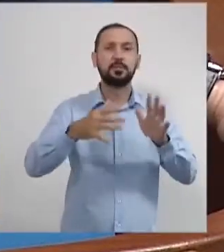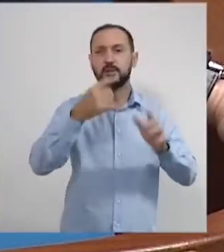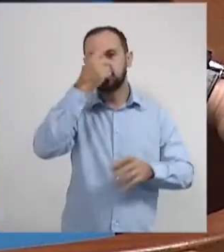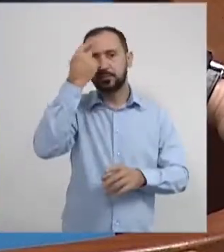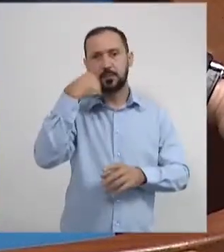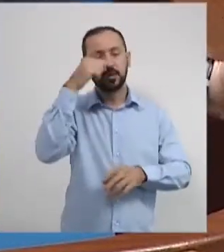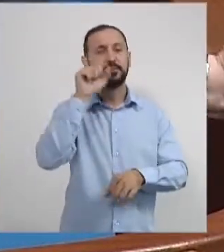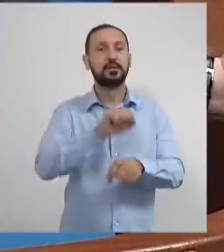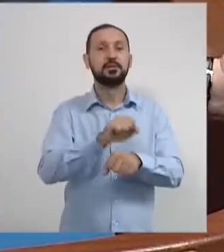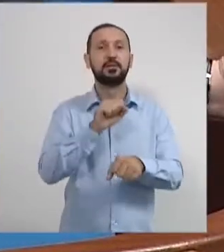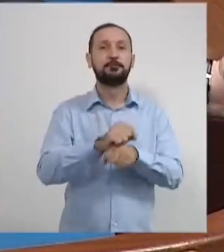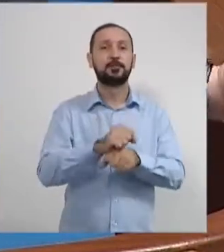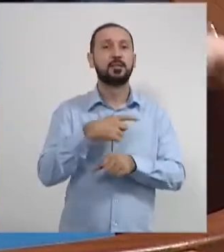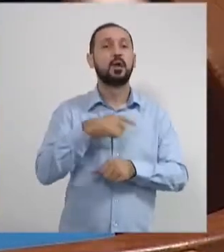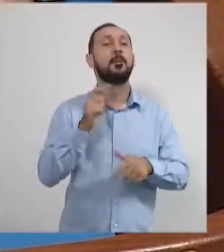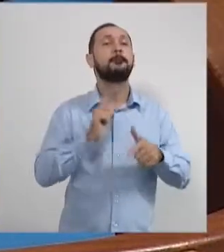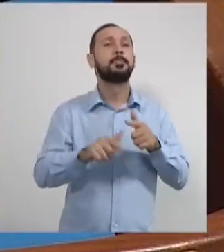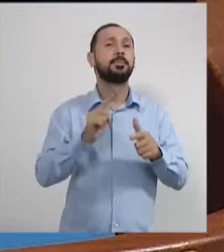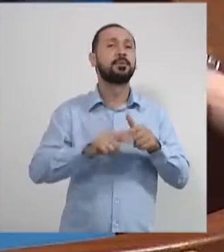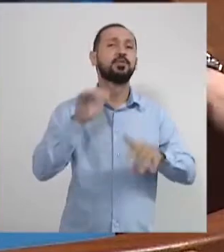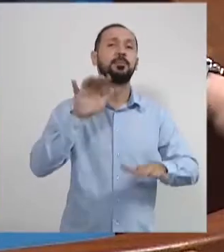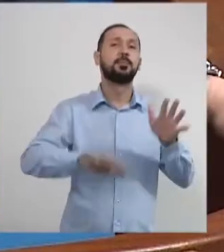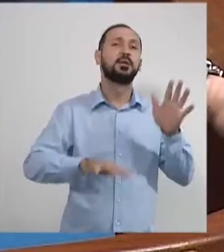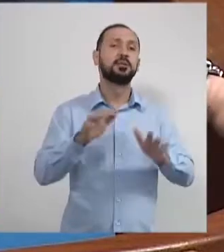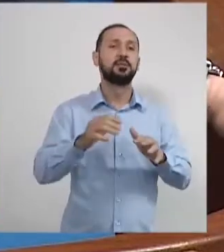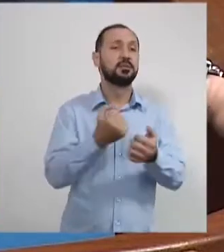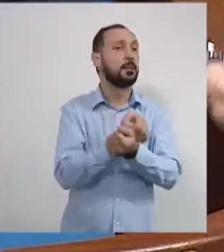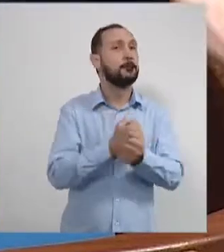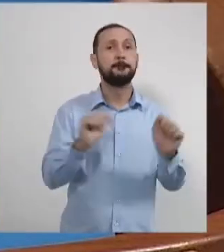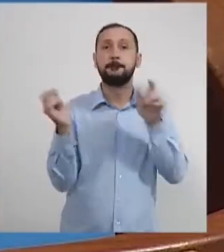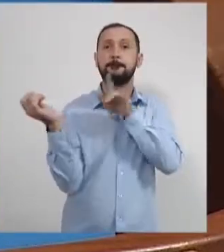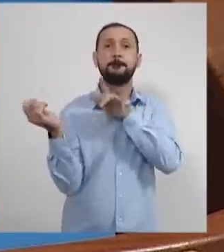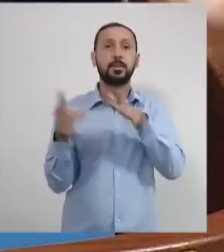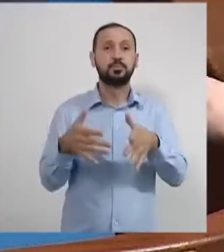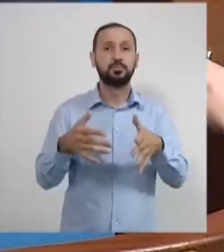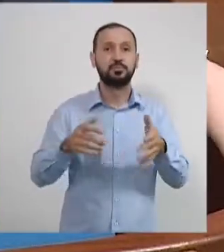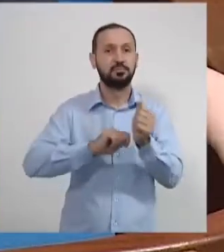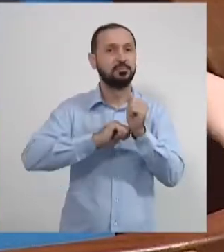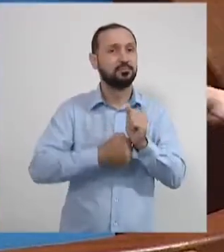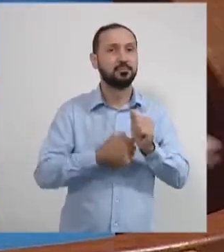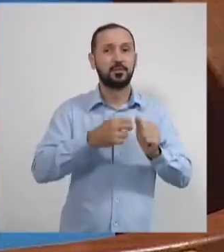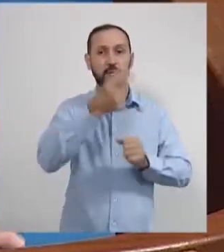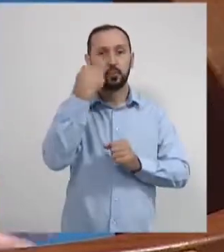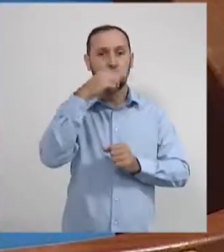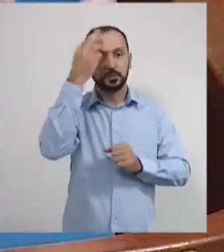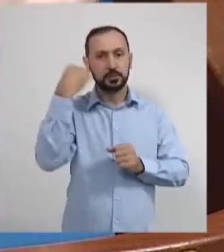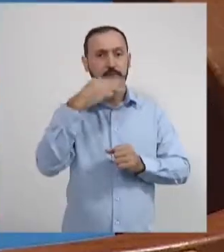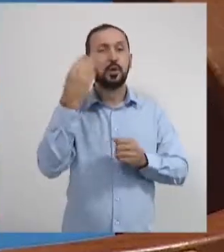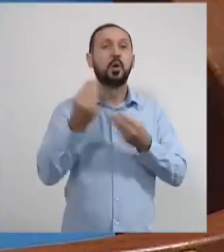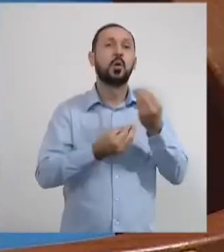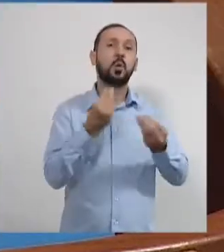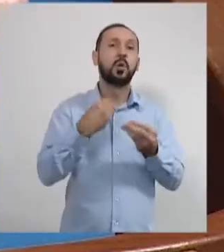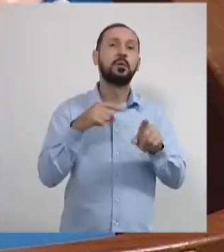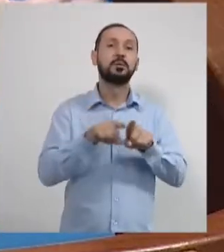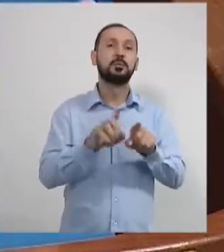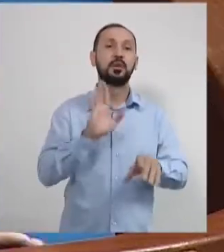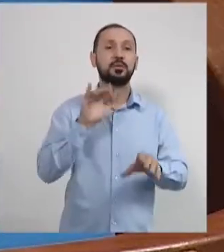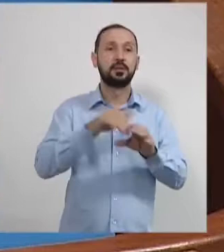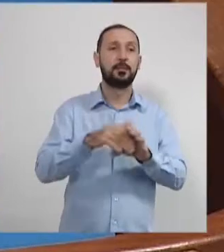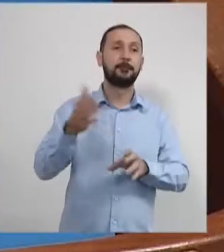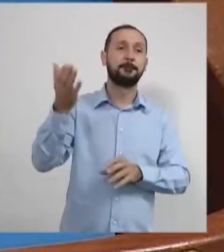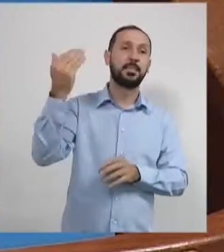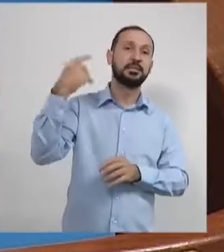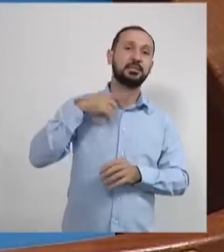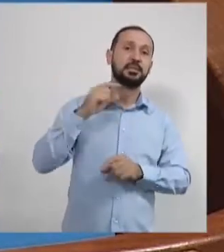hora de espera, nós teríamos, na verdade, inviabilidade da eleição, porque ia demorar 2, 3 horas, não é? Como em eleições passadas nós